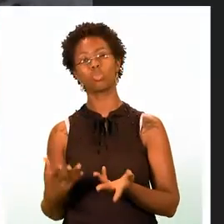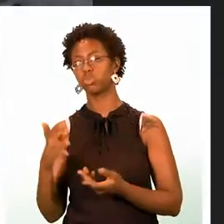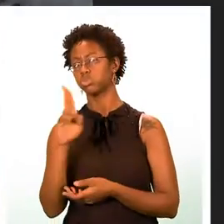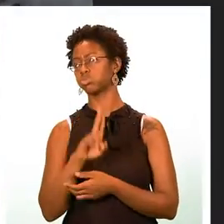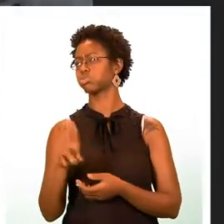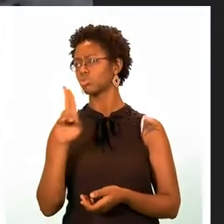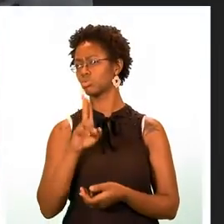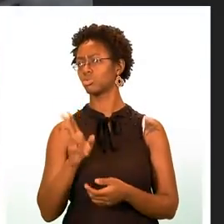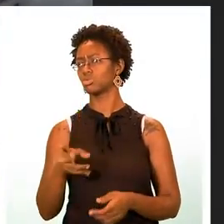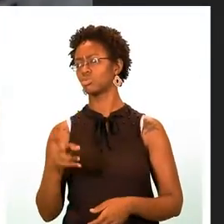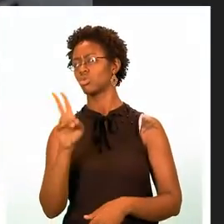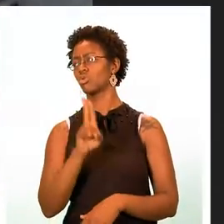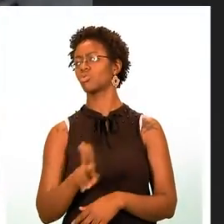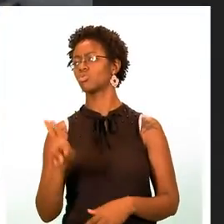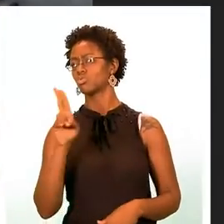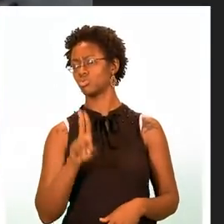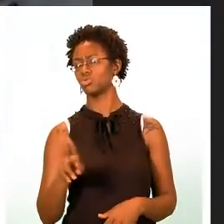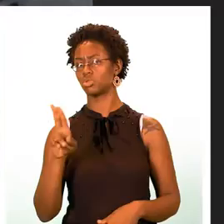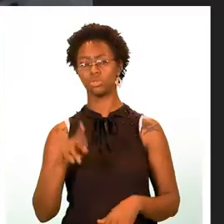se usa?